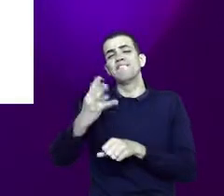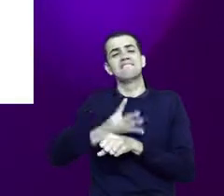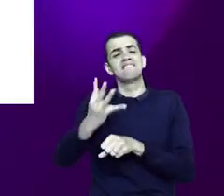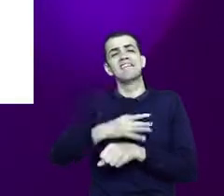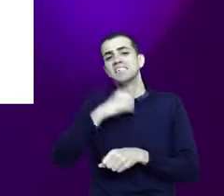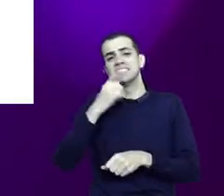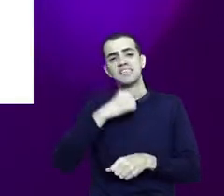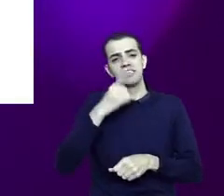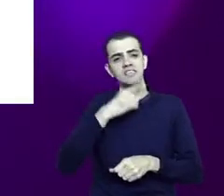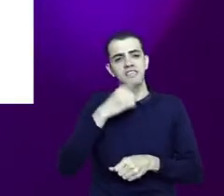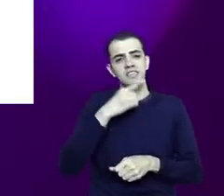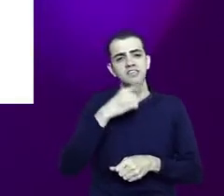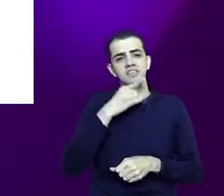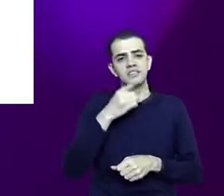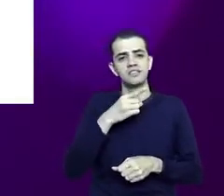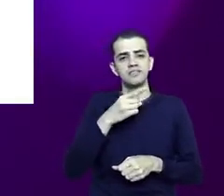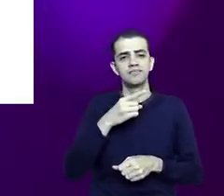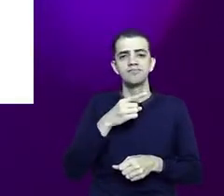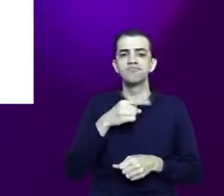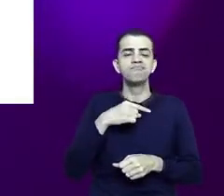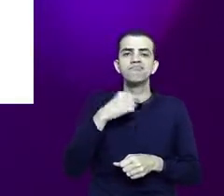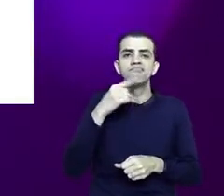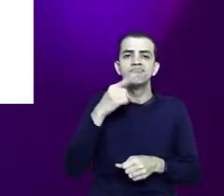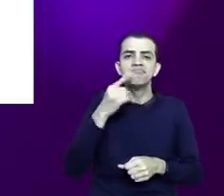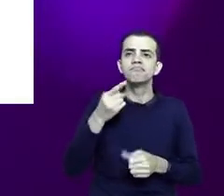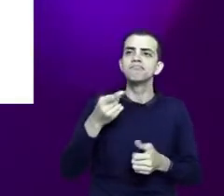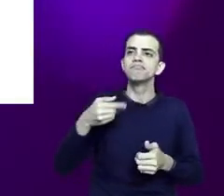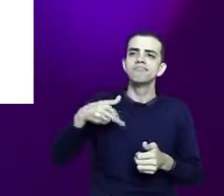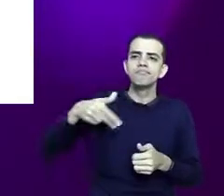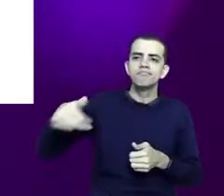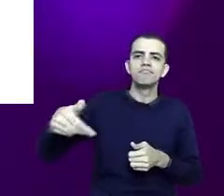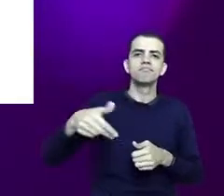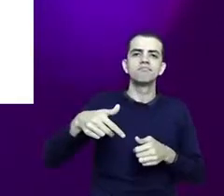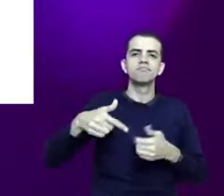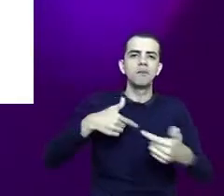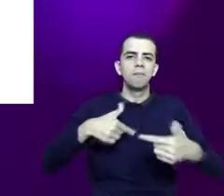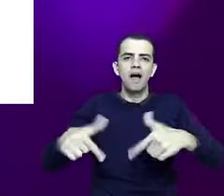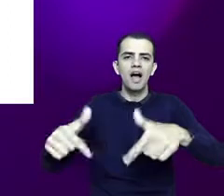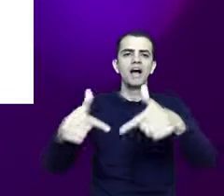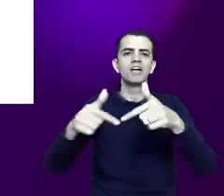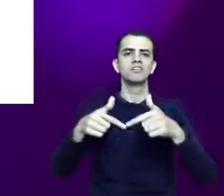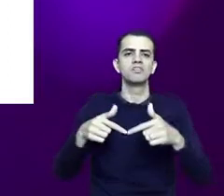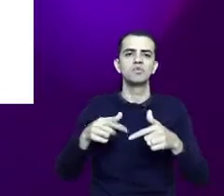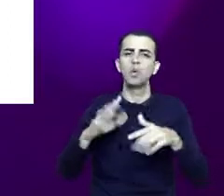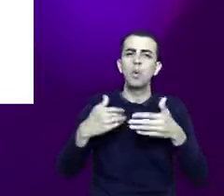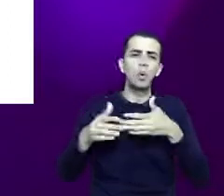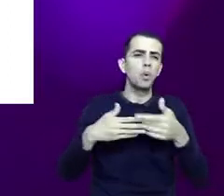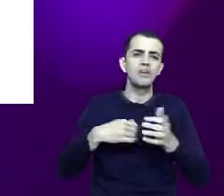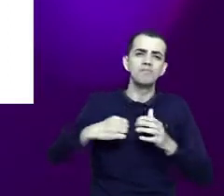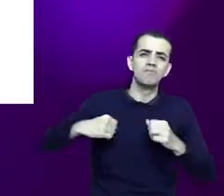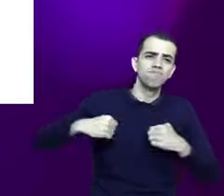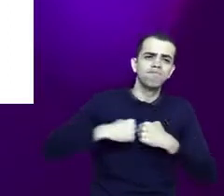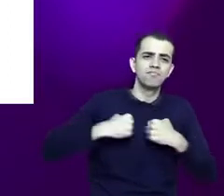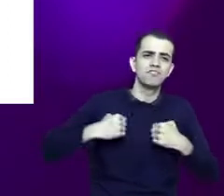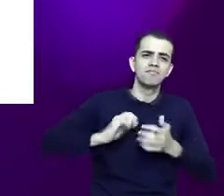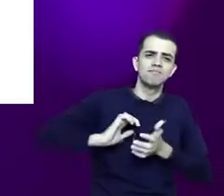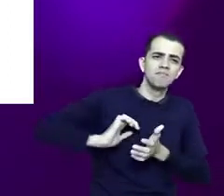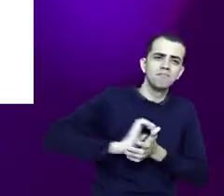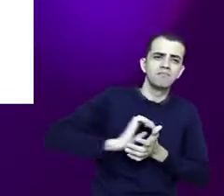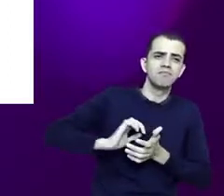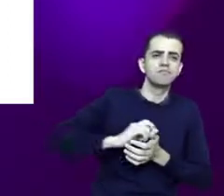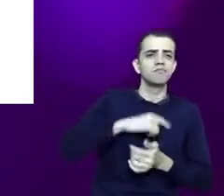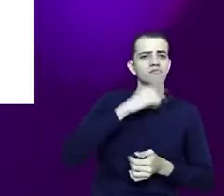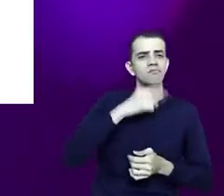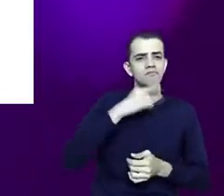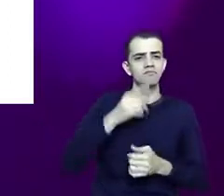incapacitada de fazer qualquer tipo de atividade de maior impacto. Ela, na escala visual analógica